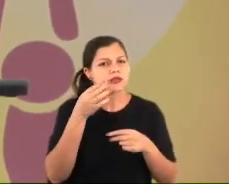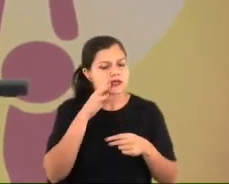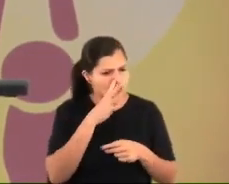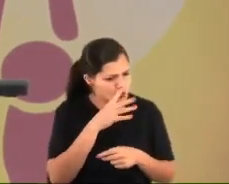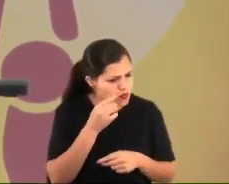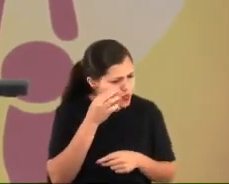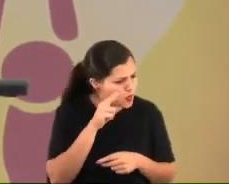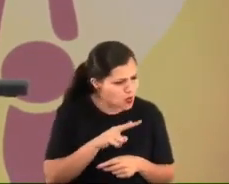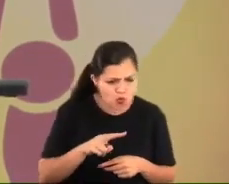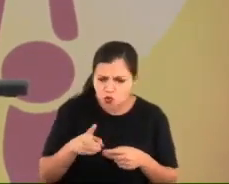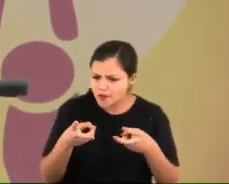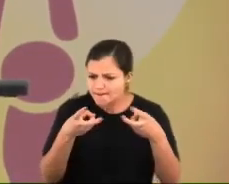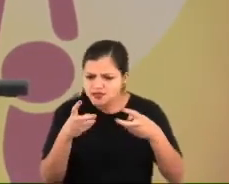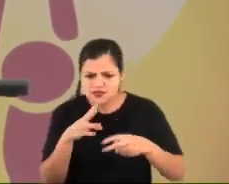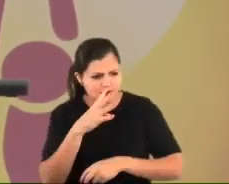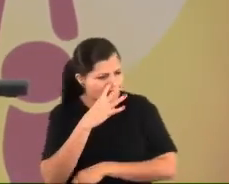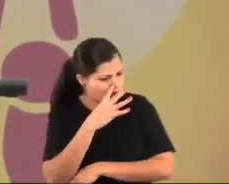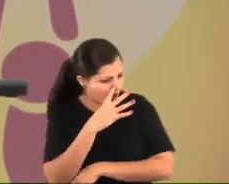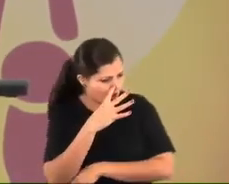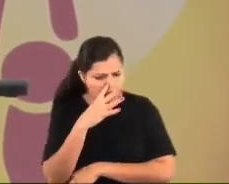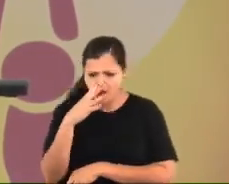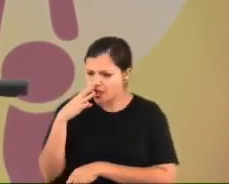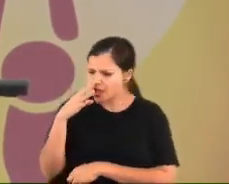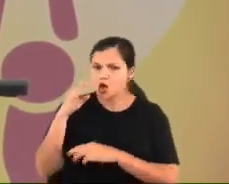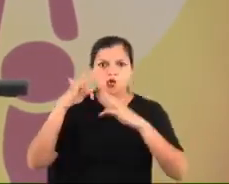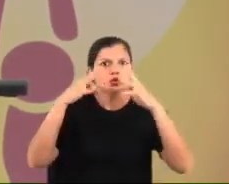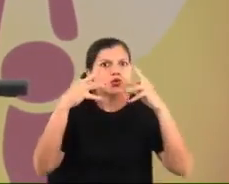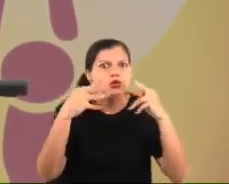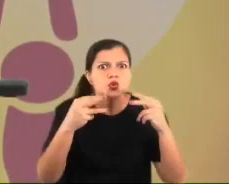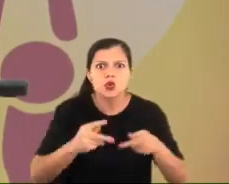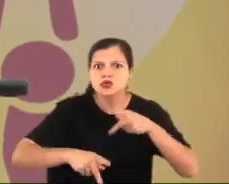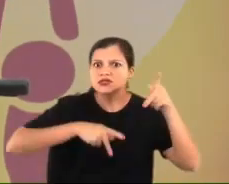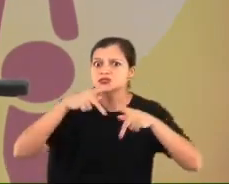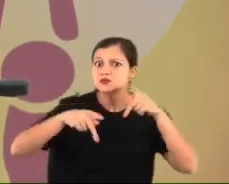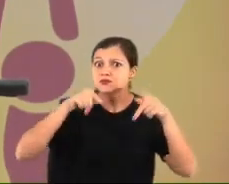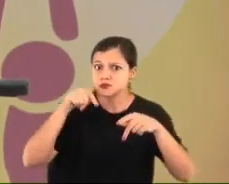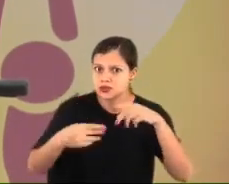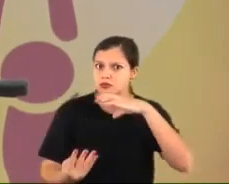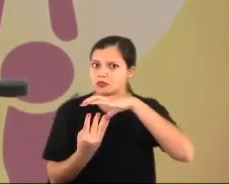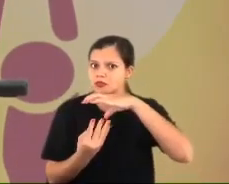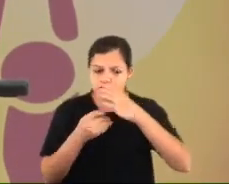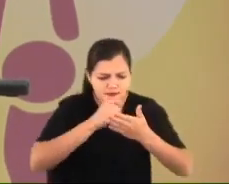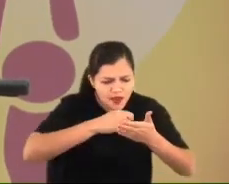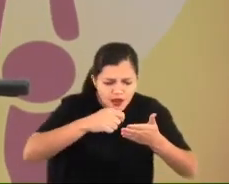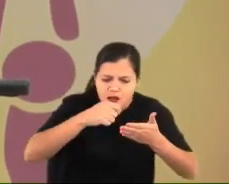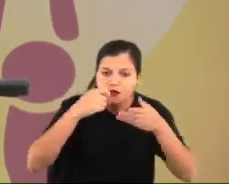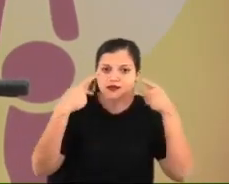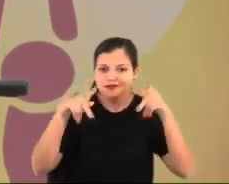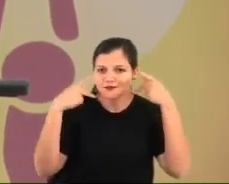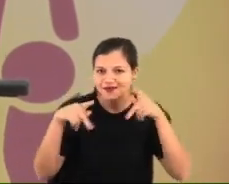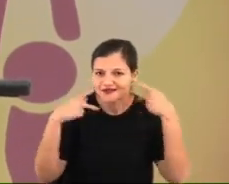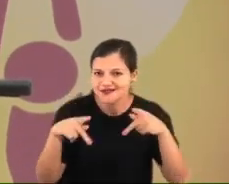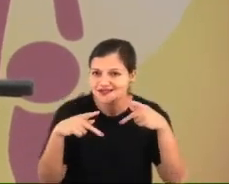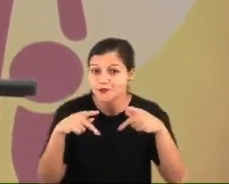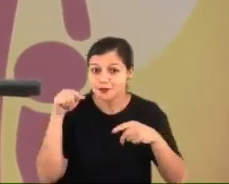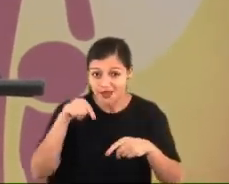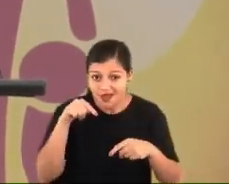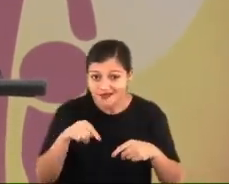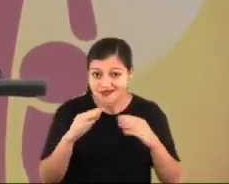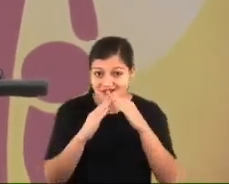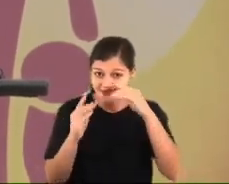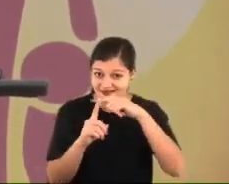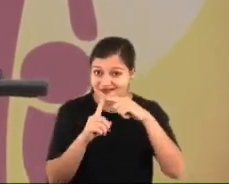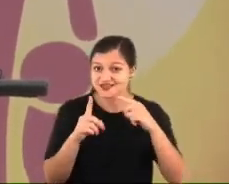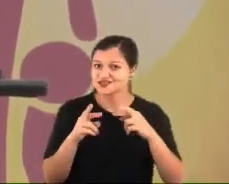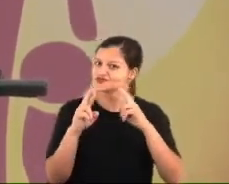o pastor presidente, estava anotando a mensagem. Ele disse, eu nunca mais vou esquecer dessa igreja, porque essa igreja aqui é diferente. Aqui vocês